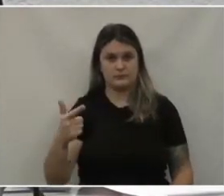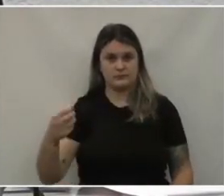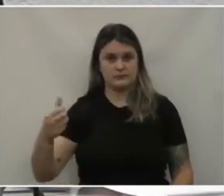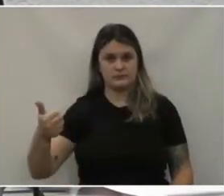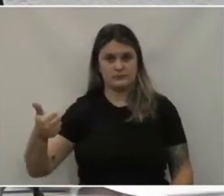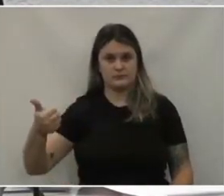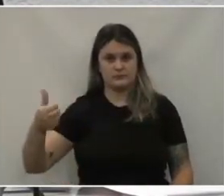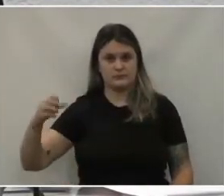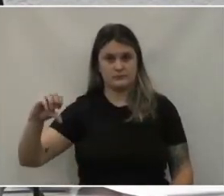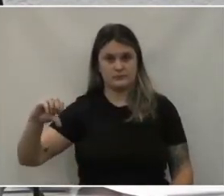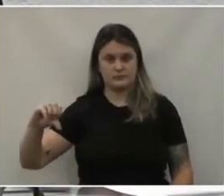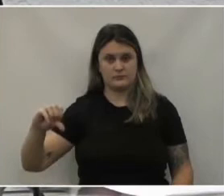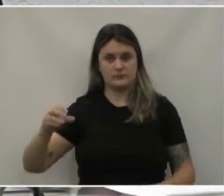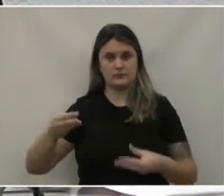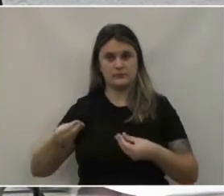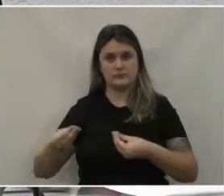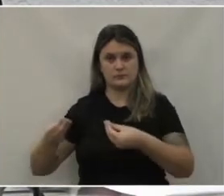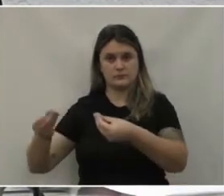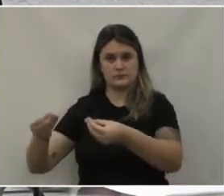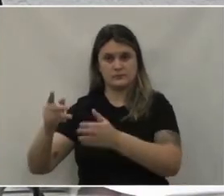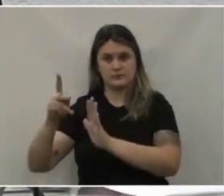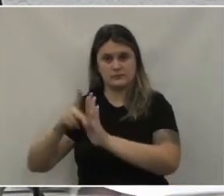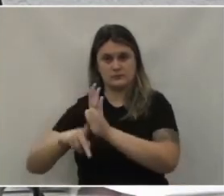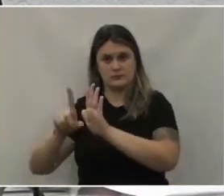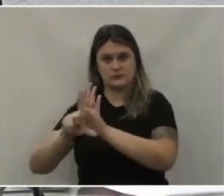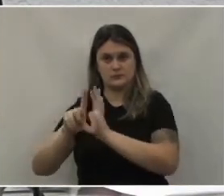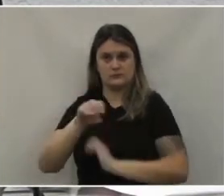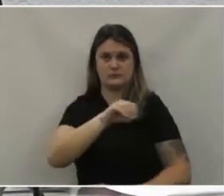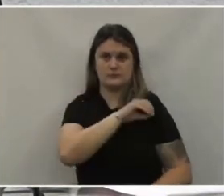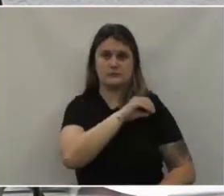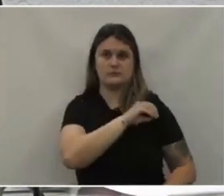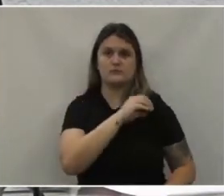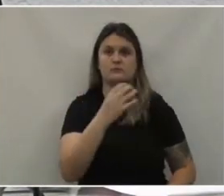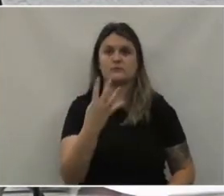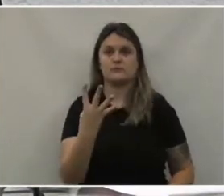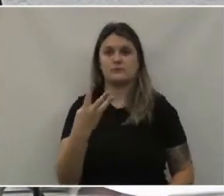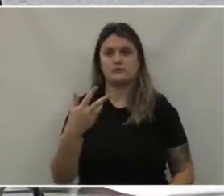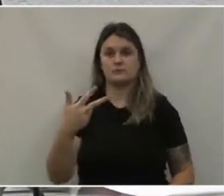1365/2019. Encaminha projeto de lei ordinária de número